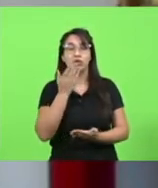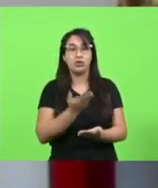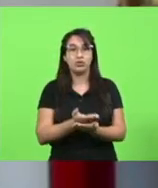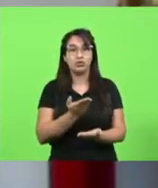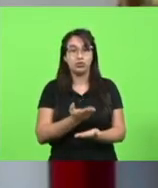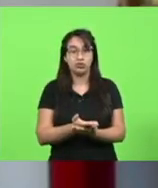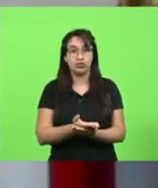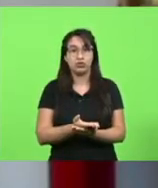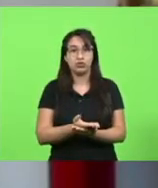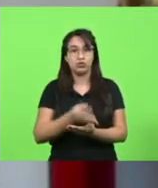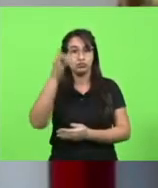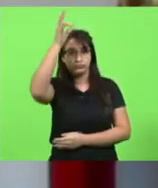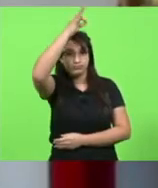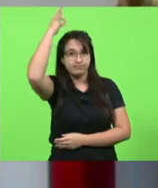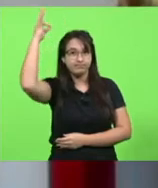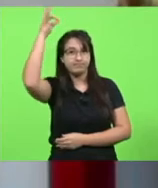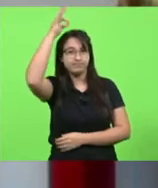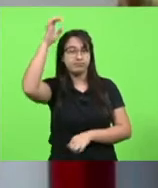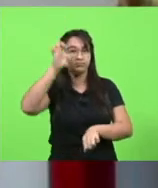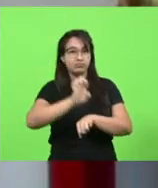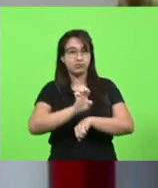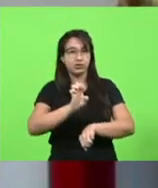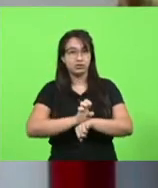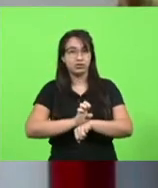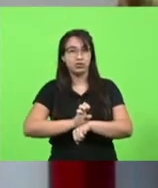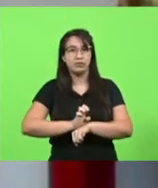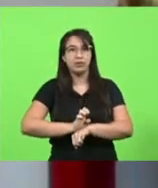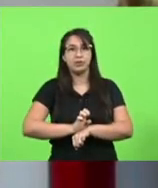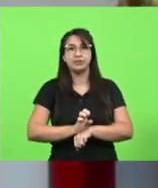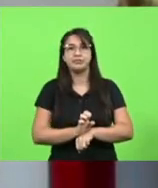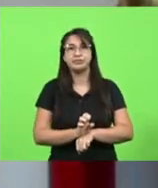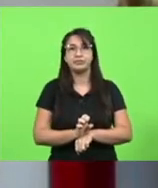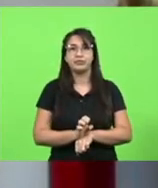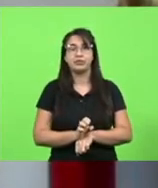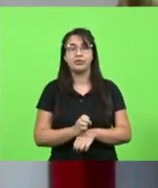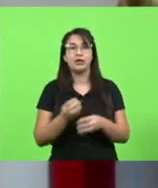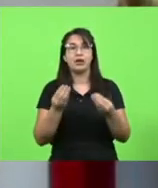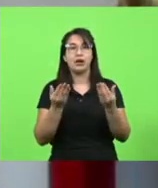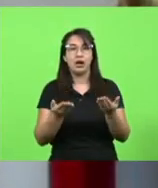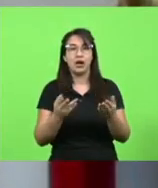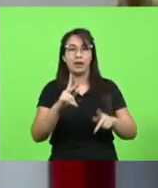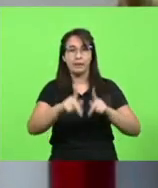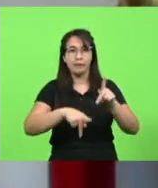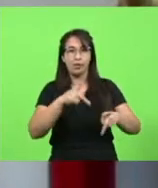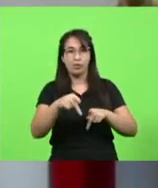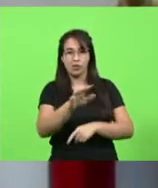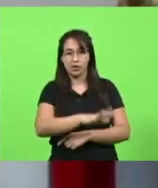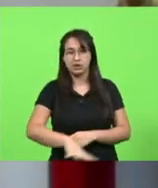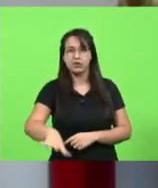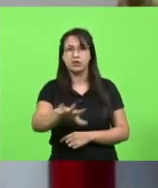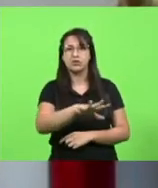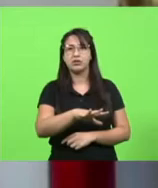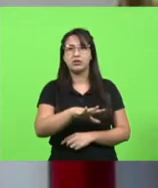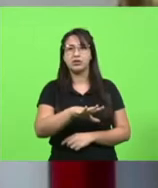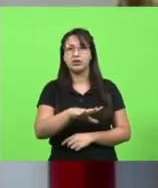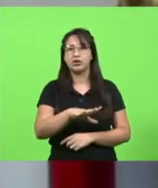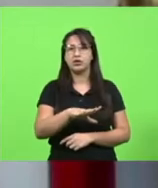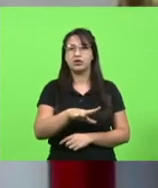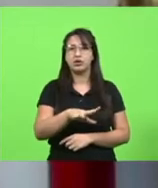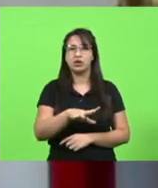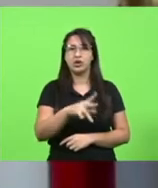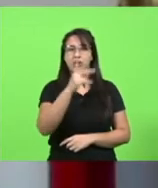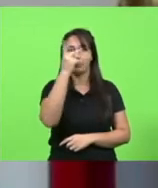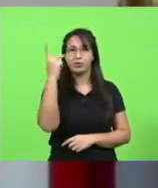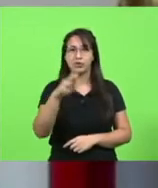Espírito Santo, para vocês terem uma ideia, que a taxa de letalidade da população em geral com relação às pessoas que pegam